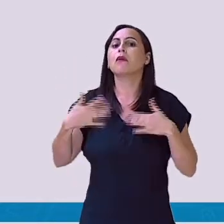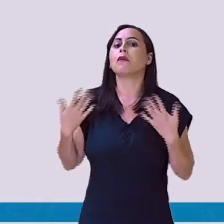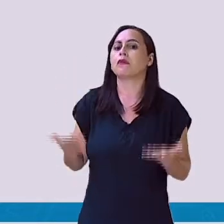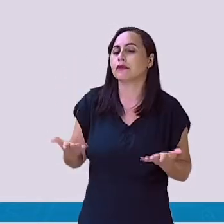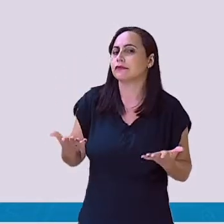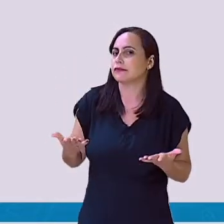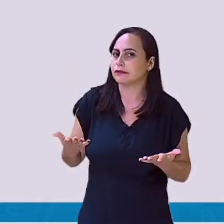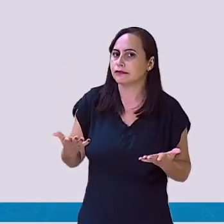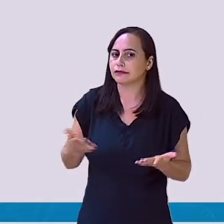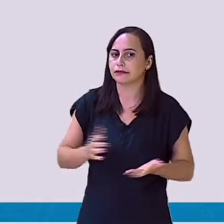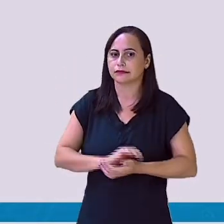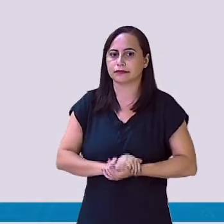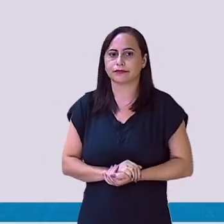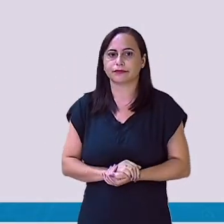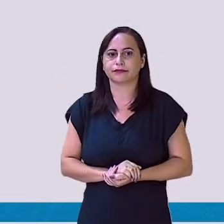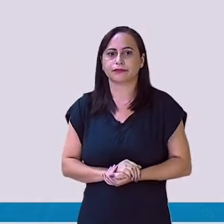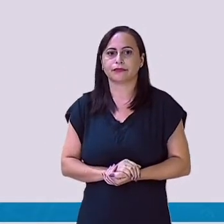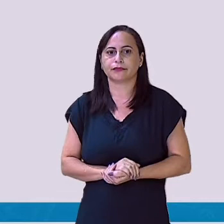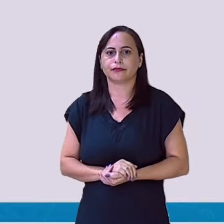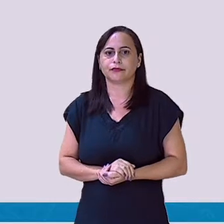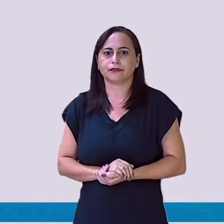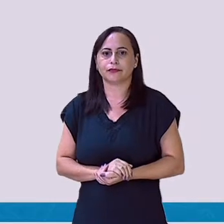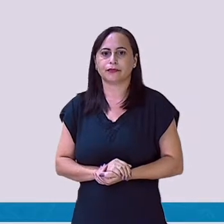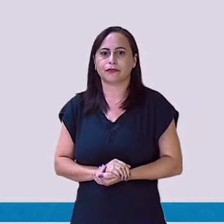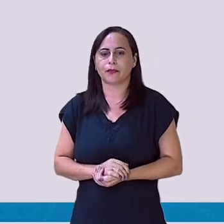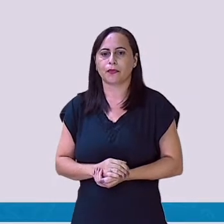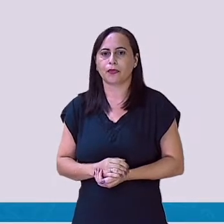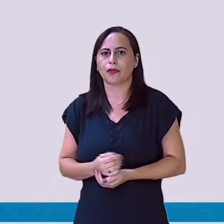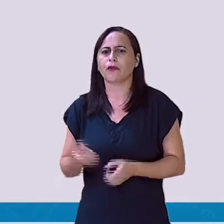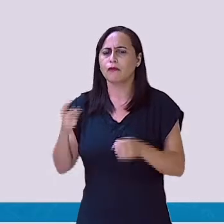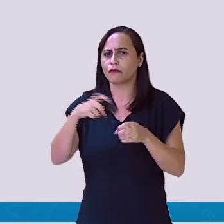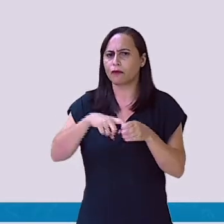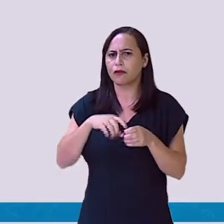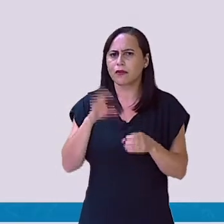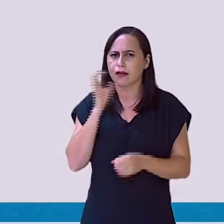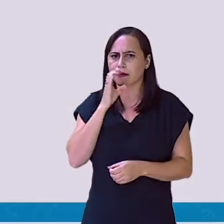tem? Ó, vamos voltar aqui rapidinho.